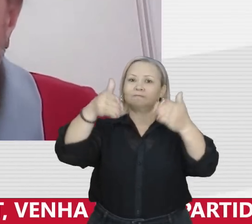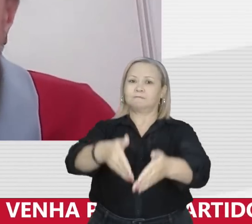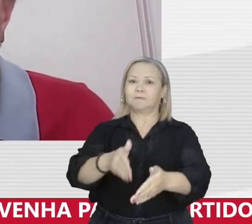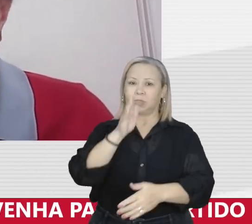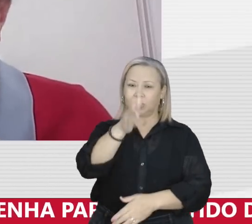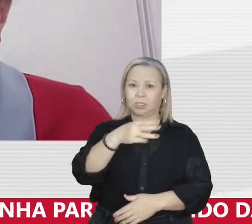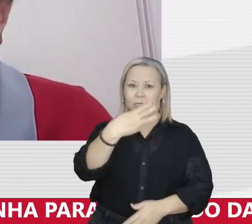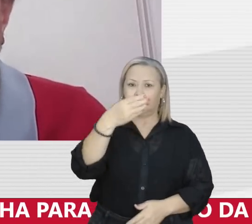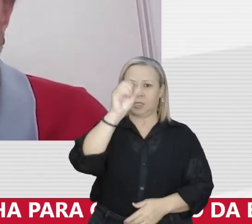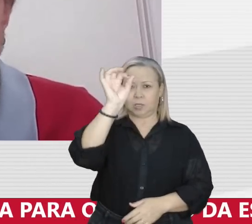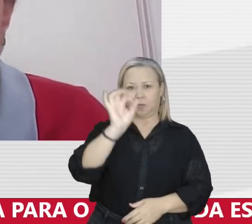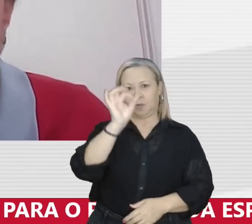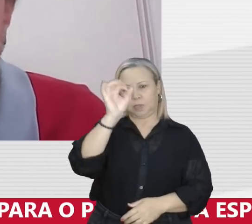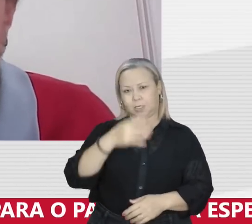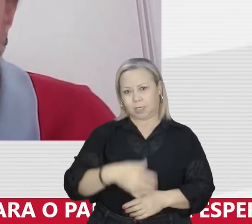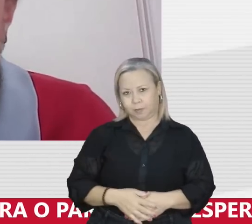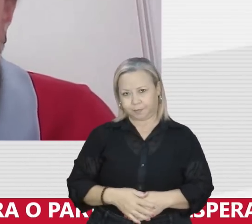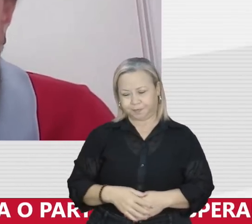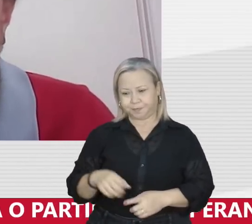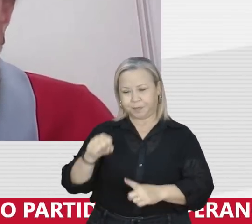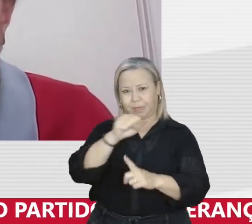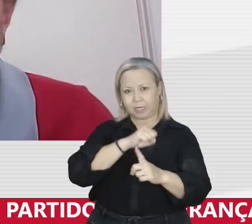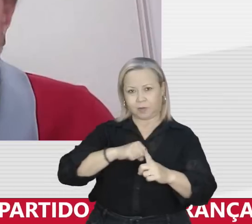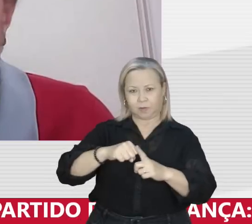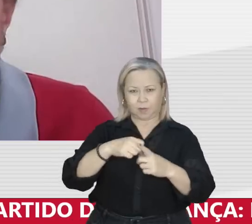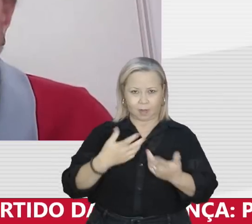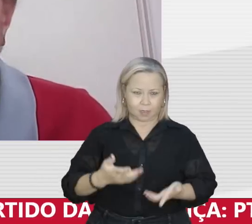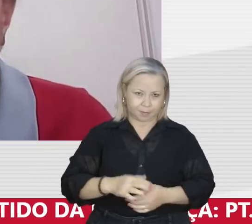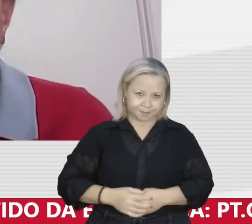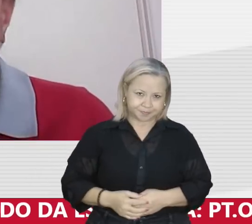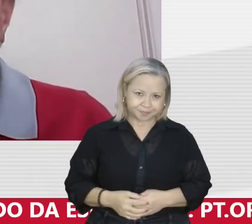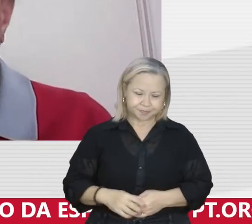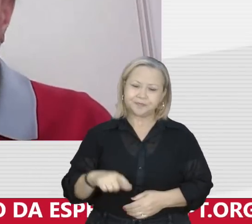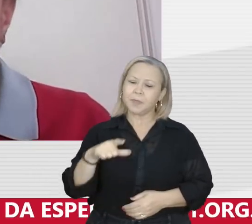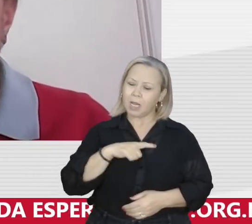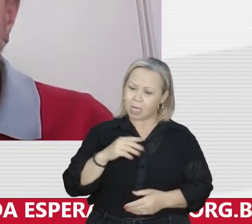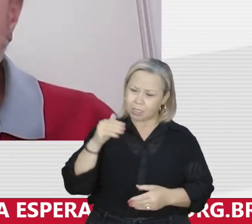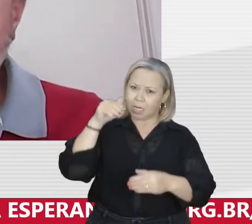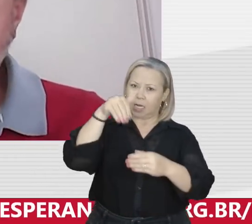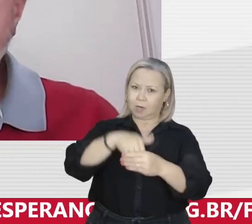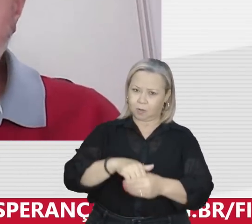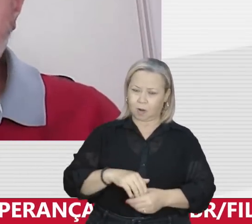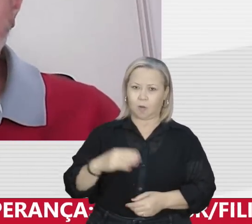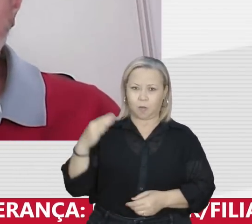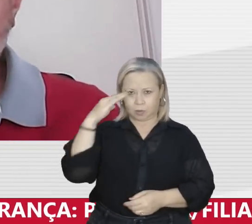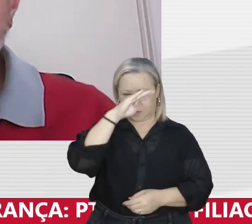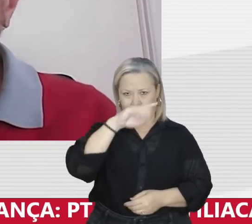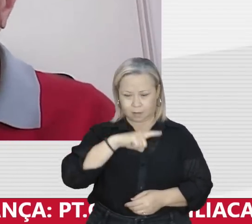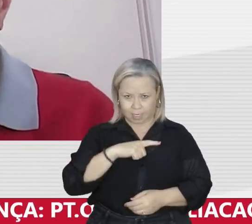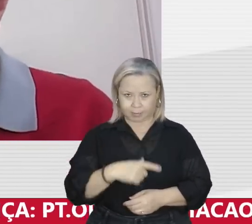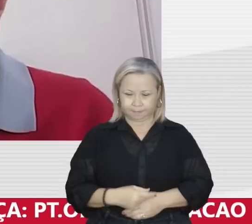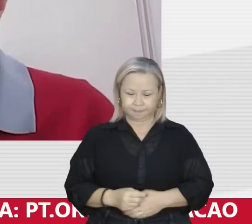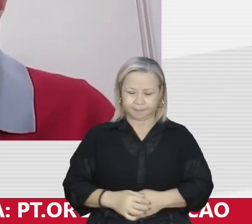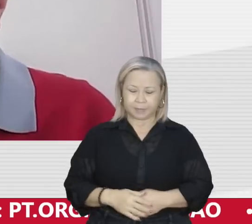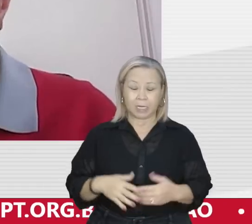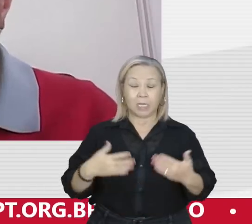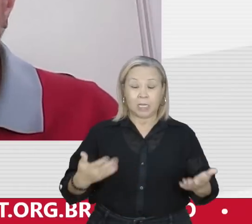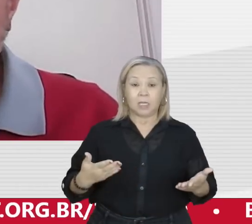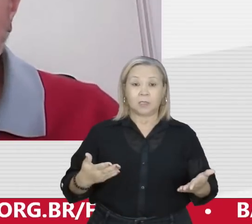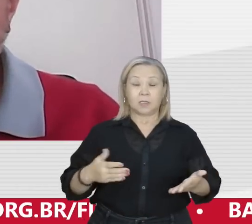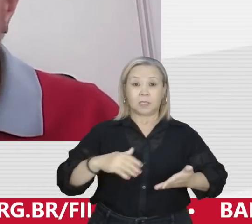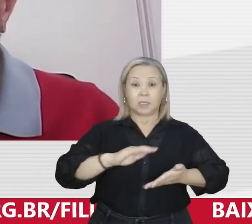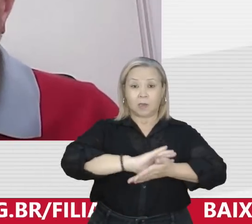30% no mínimo da sociedade, que é o que ele tem eleitoralmente, né? Isso significa que a misoginia